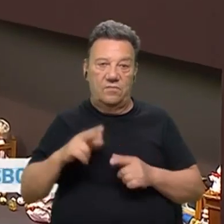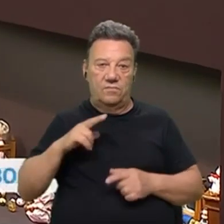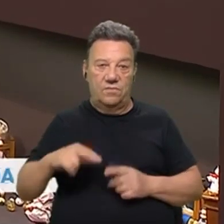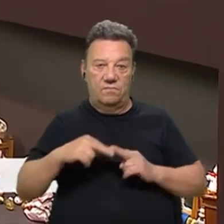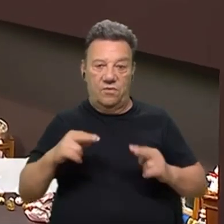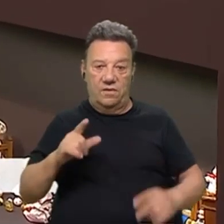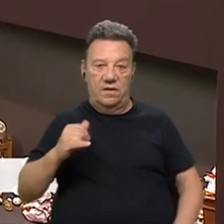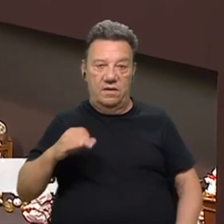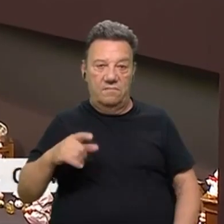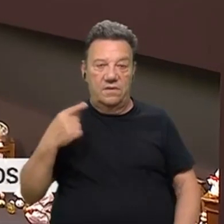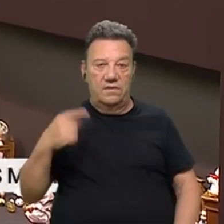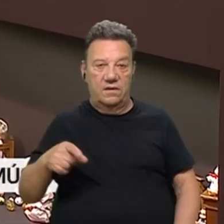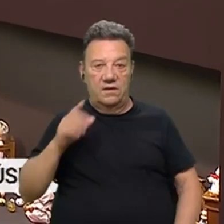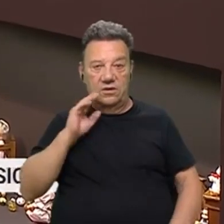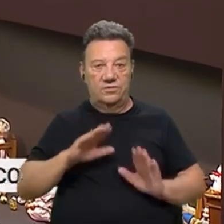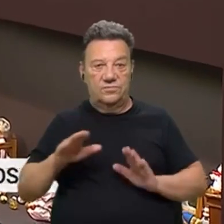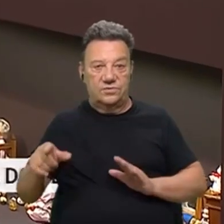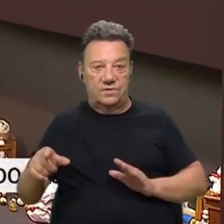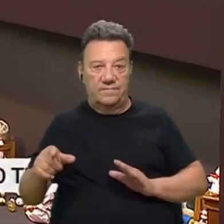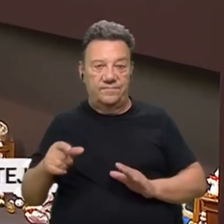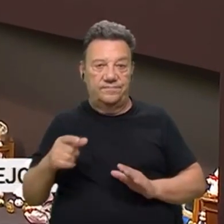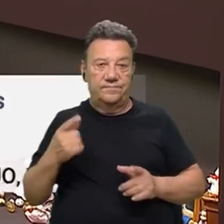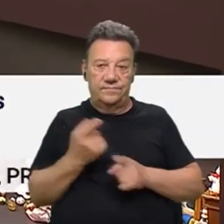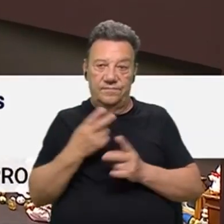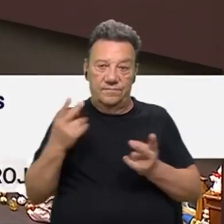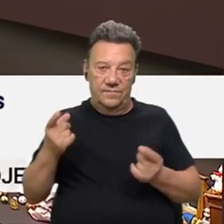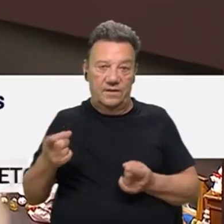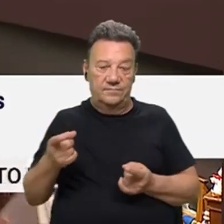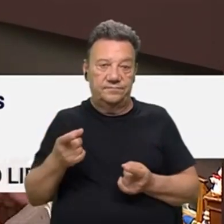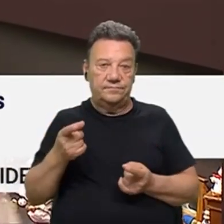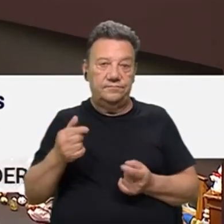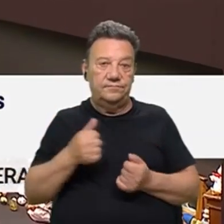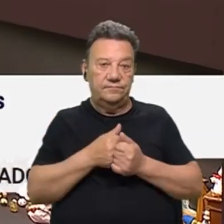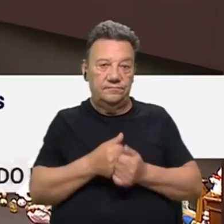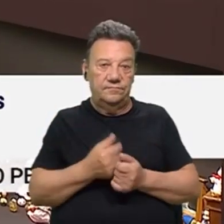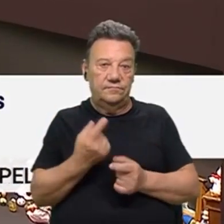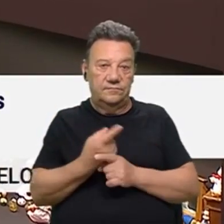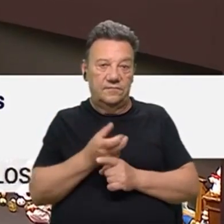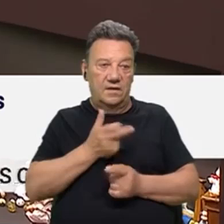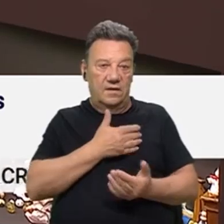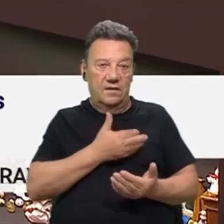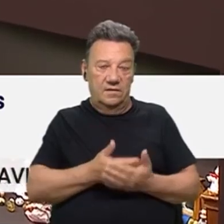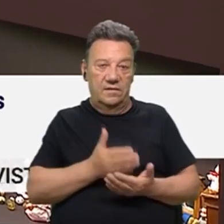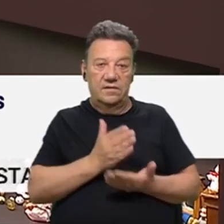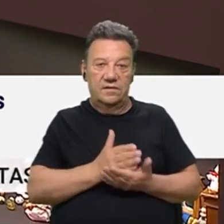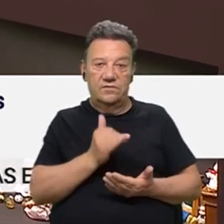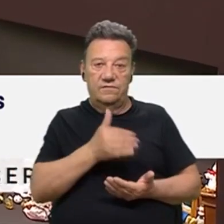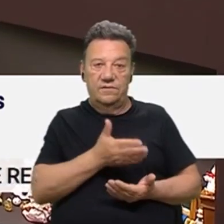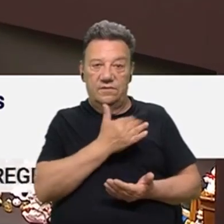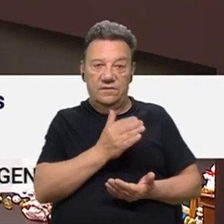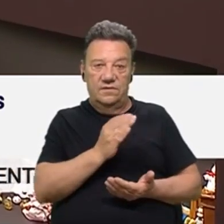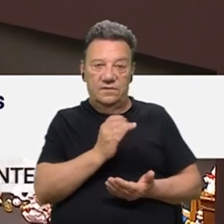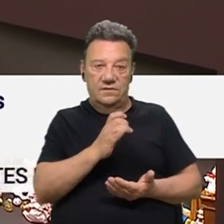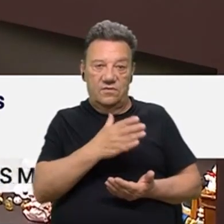ponto de clima tem em exposição brinquedos que acompanham várias décadas desde os finais